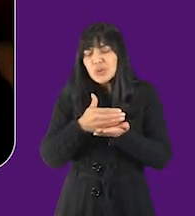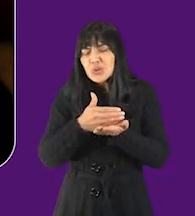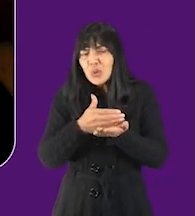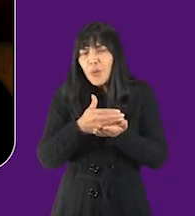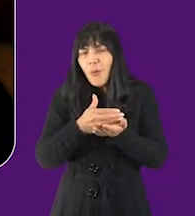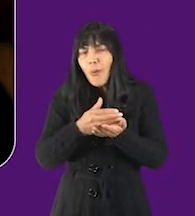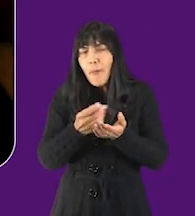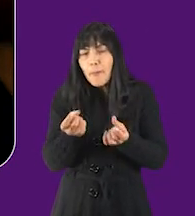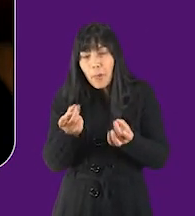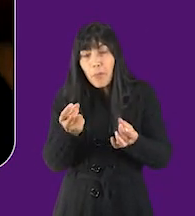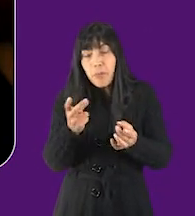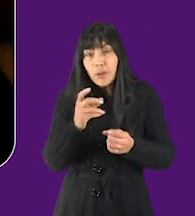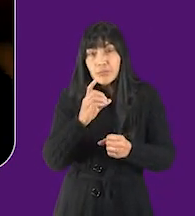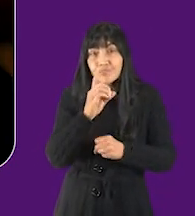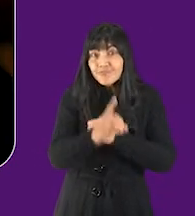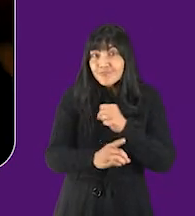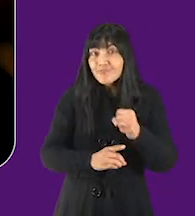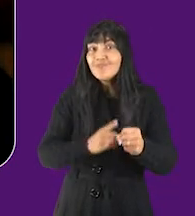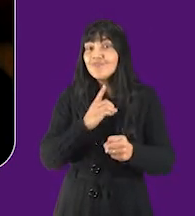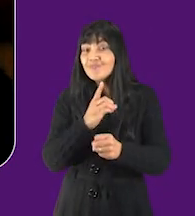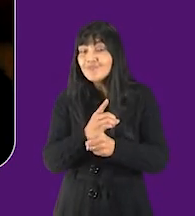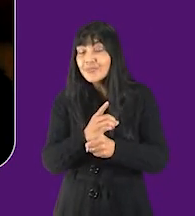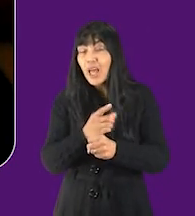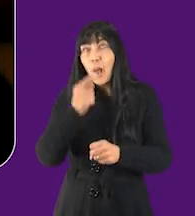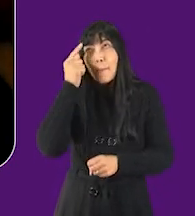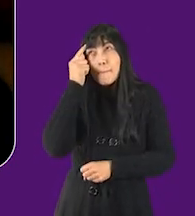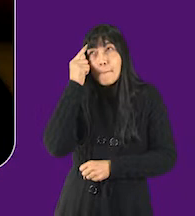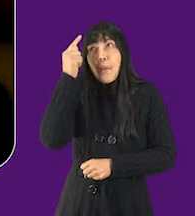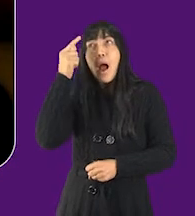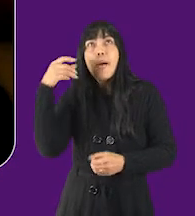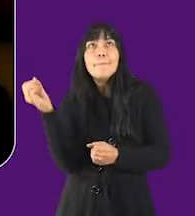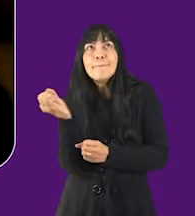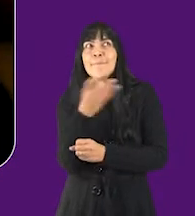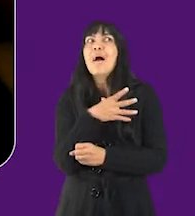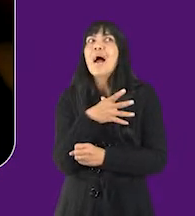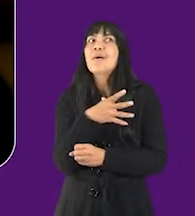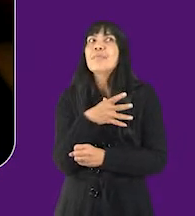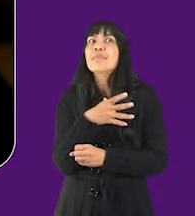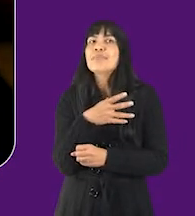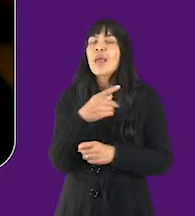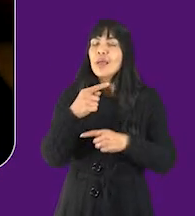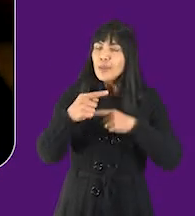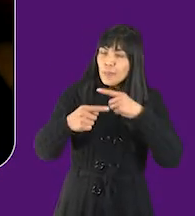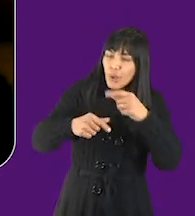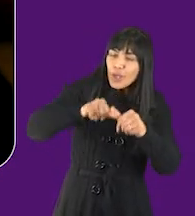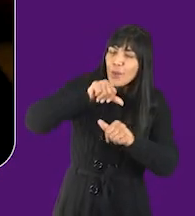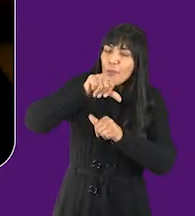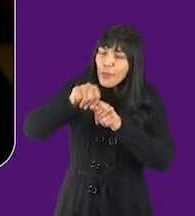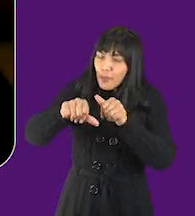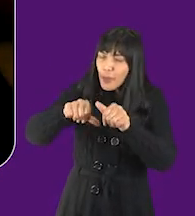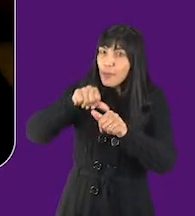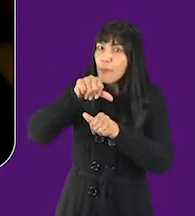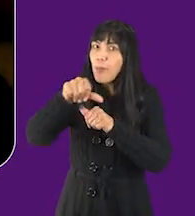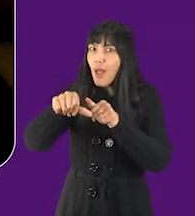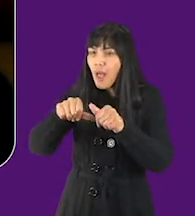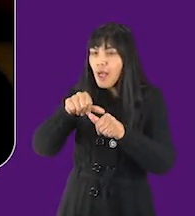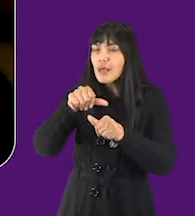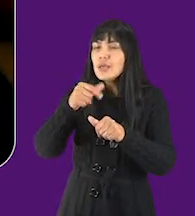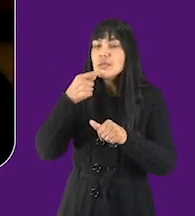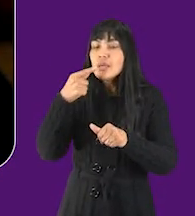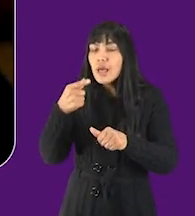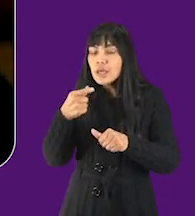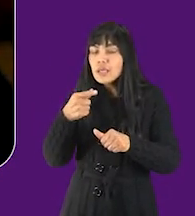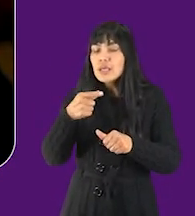começou como startup, com aquela sua ideia inovadora, que veio a transformar o mercado e tornou